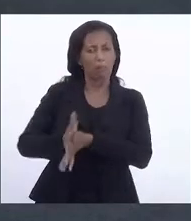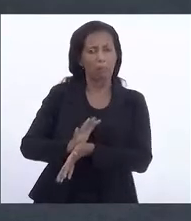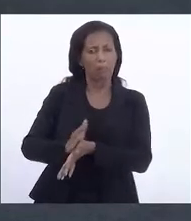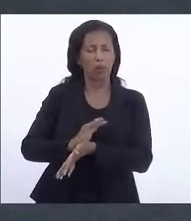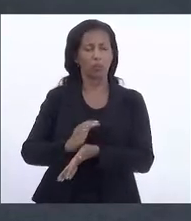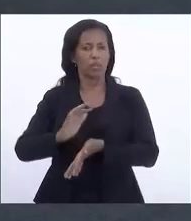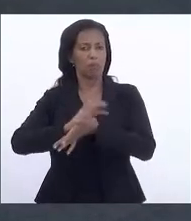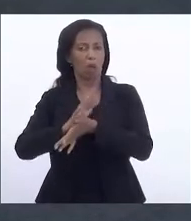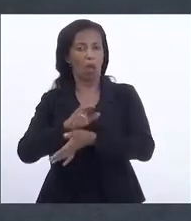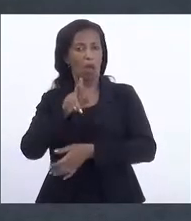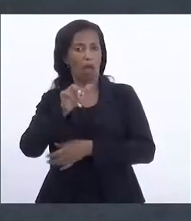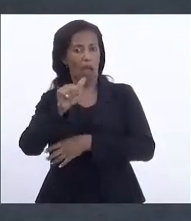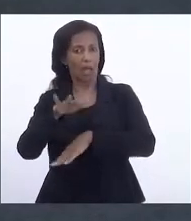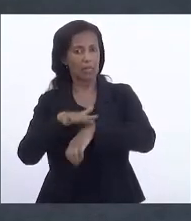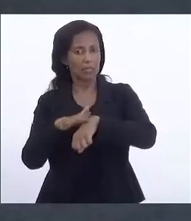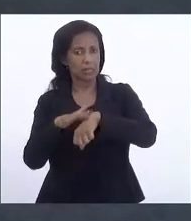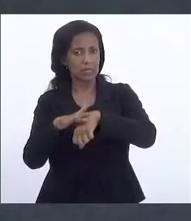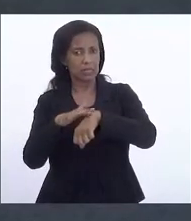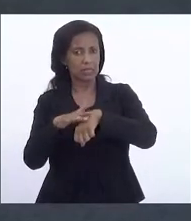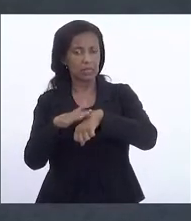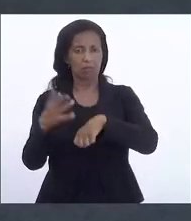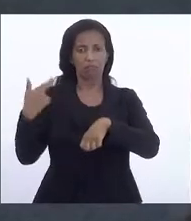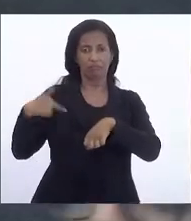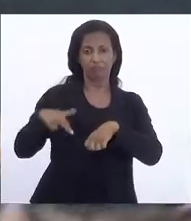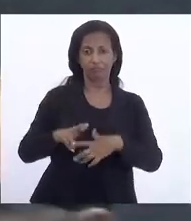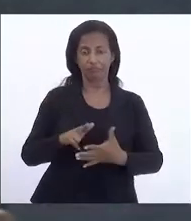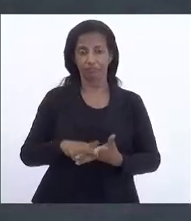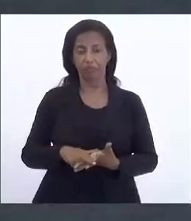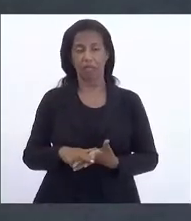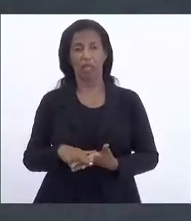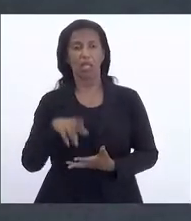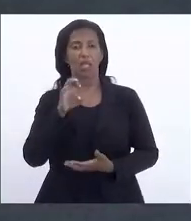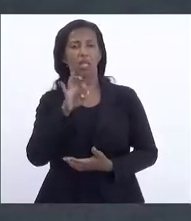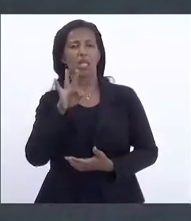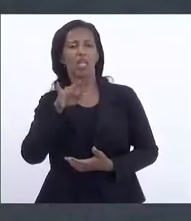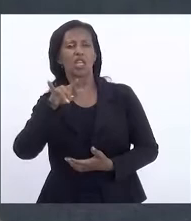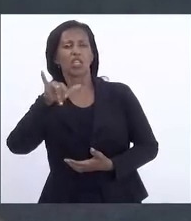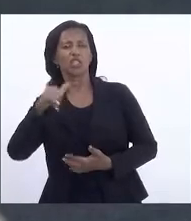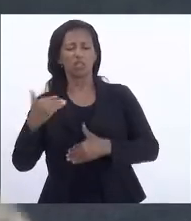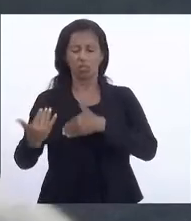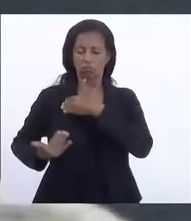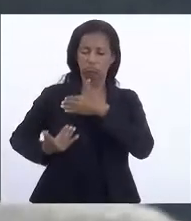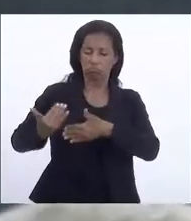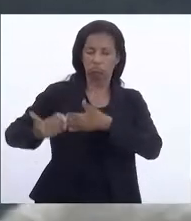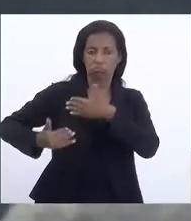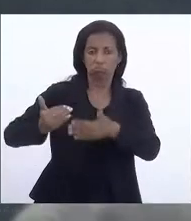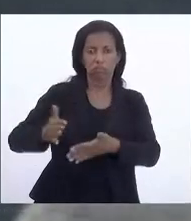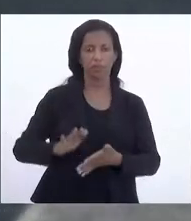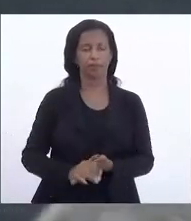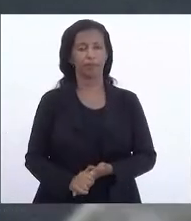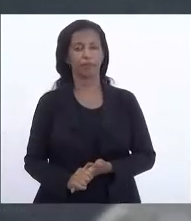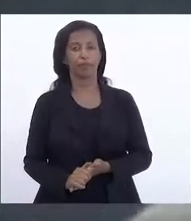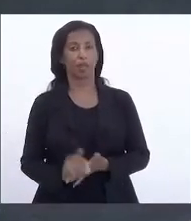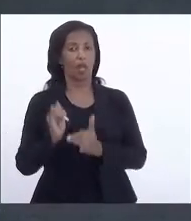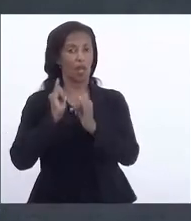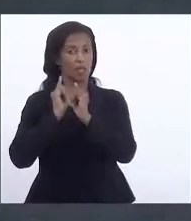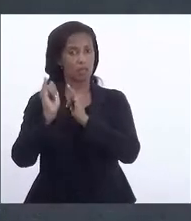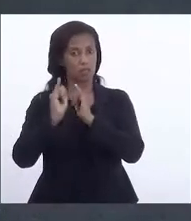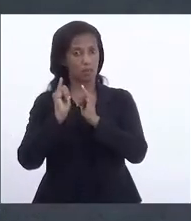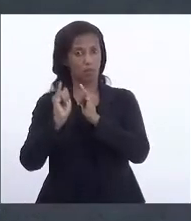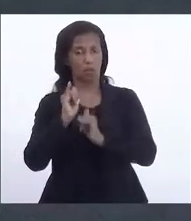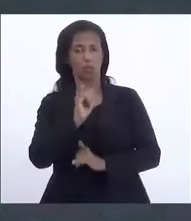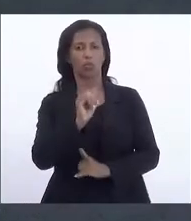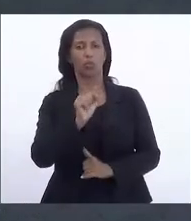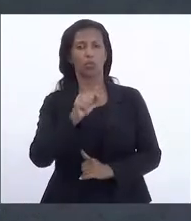de raça, cor, religião e etnia e procedência nacional. Os dados do